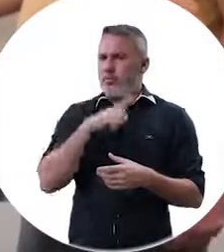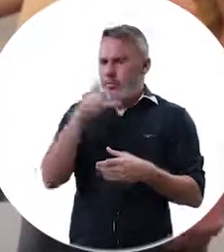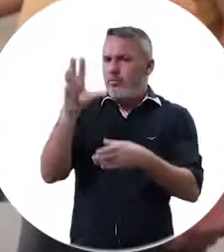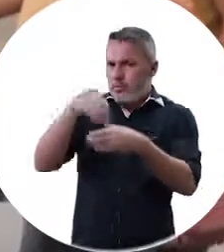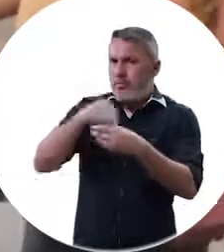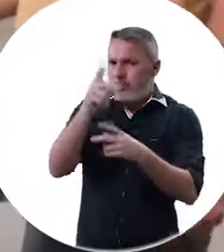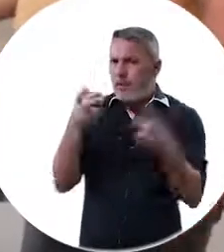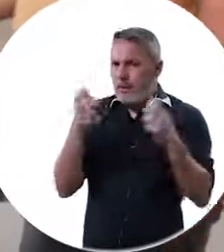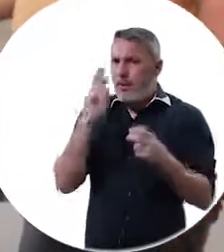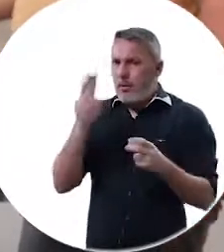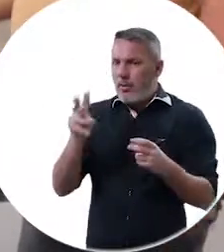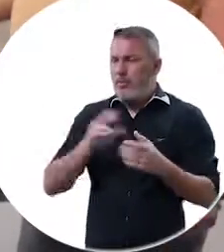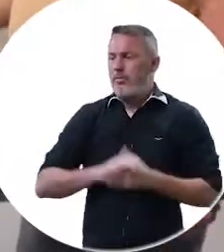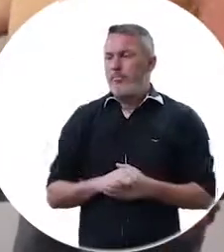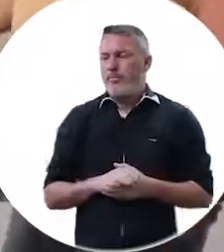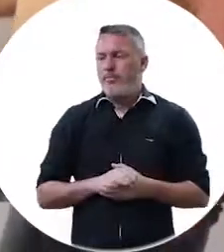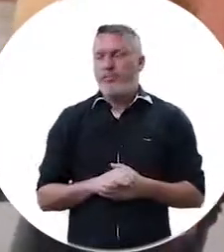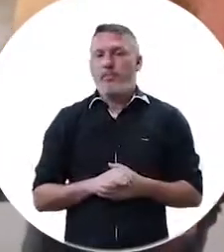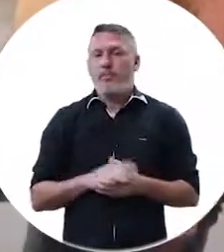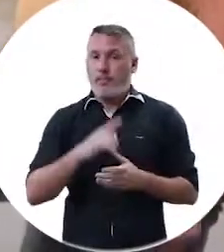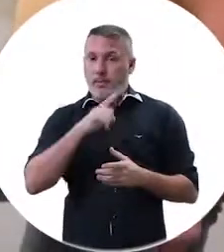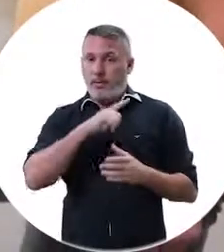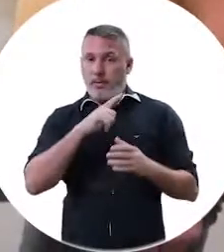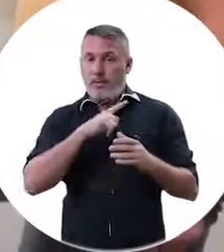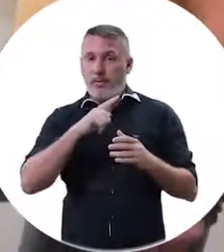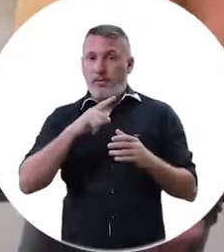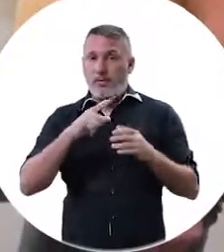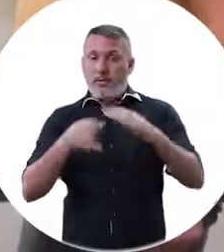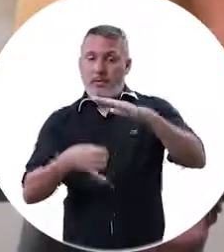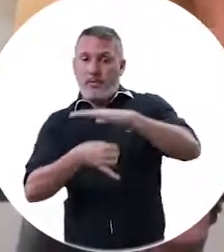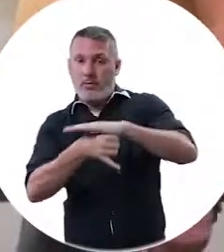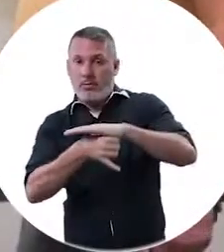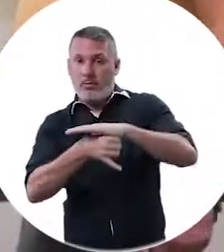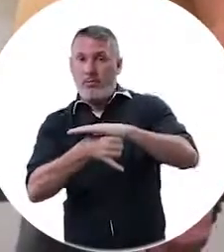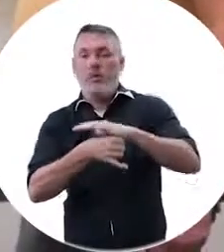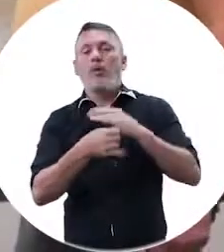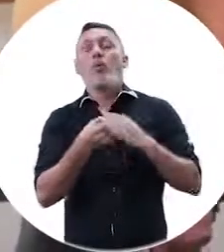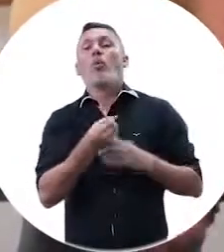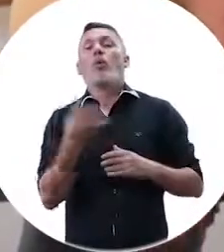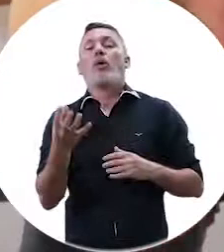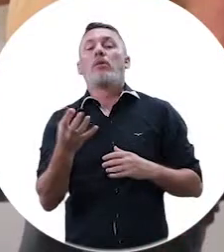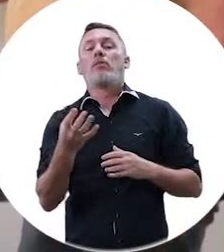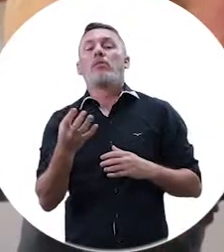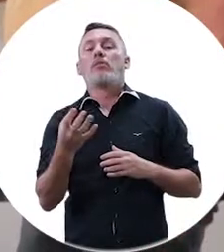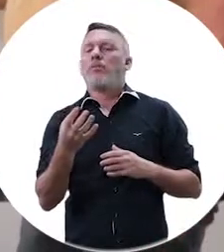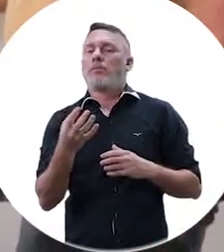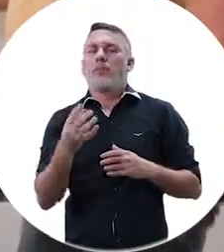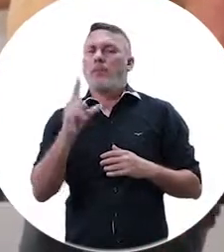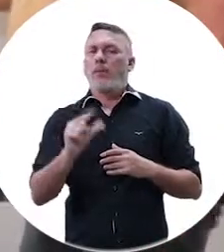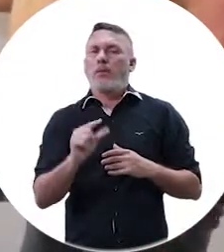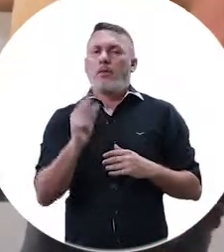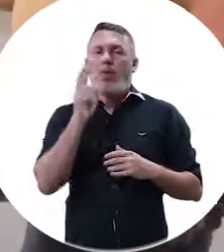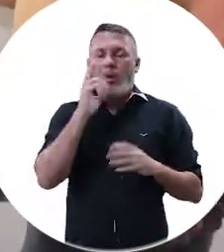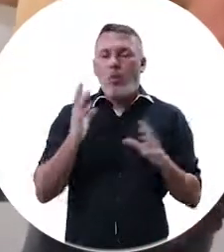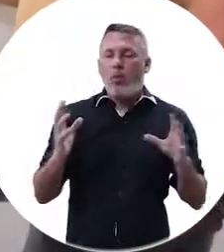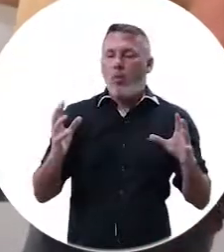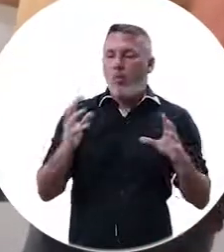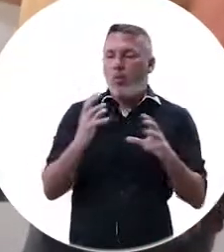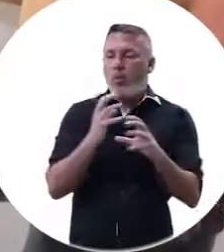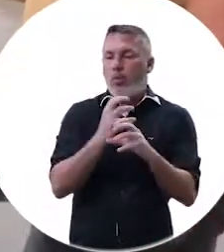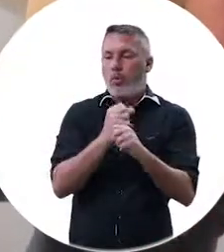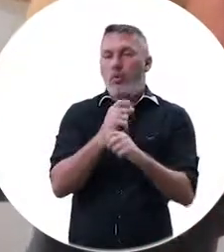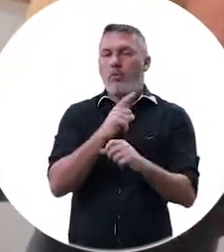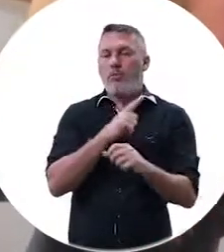não tem? Então o que a gente faz? Essa extremidade recebe o menor número possível. 1,